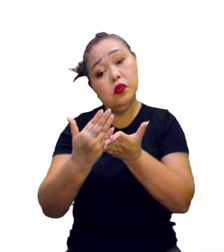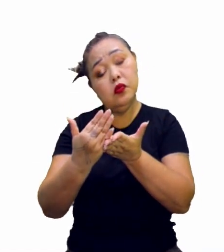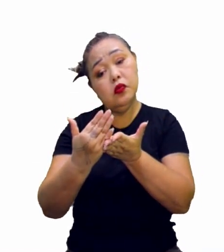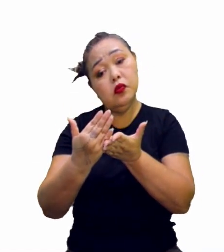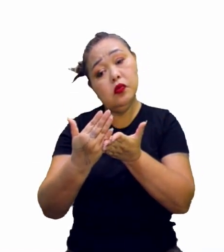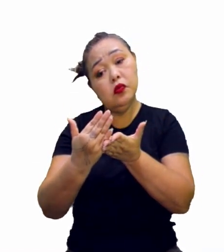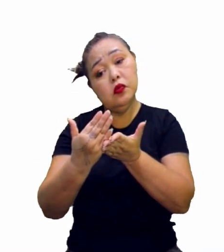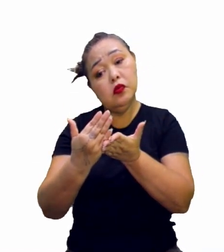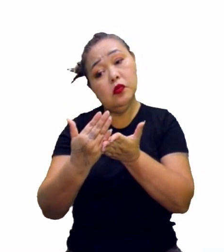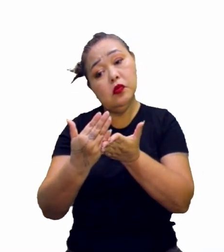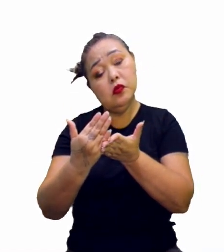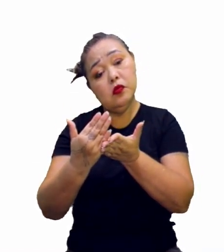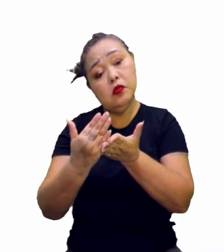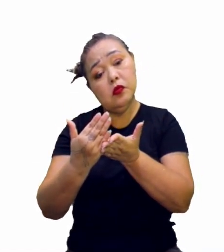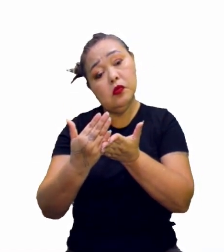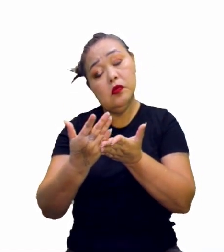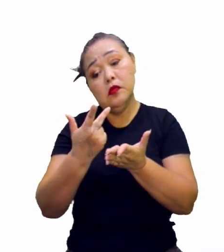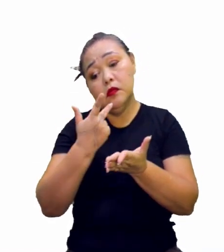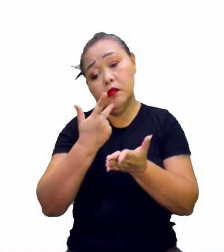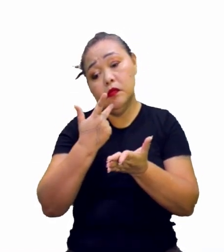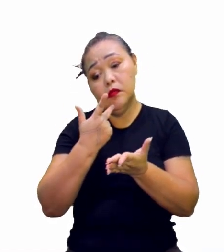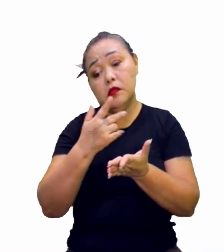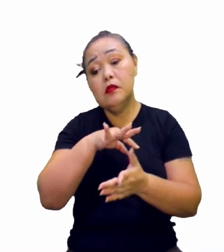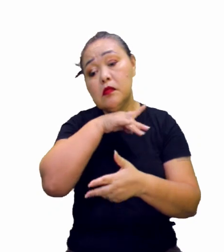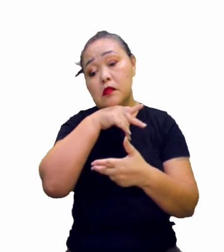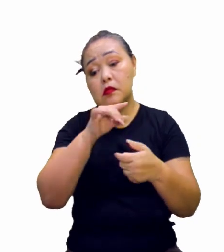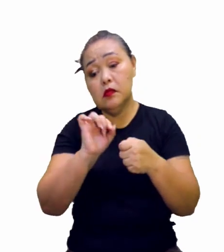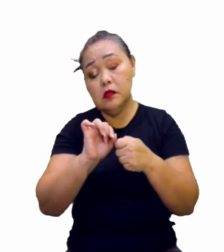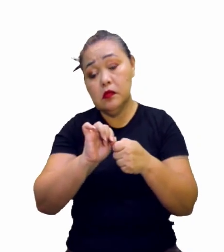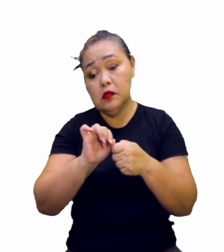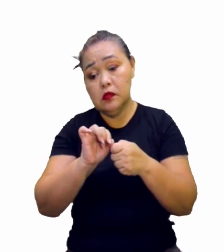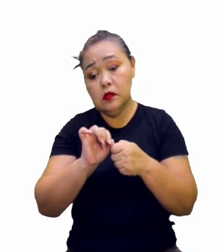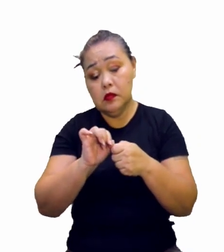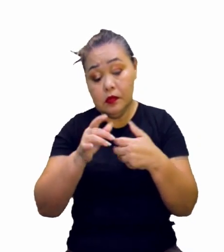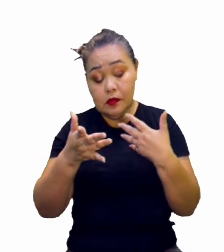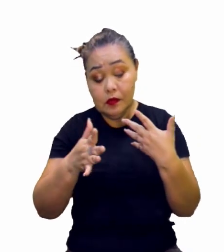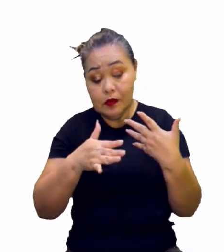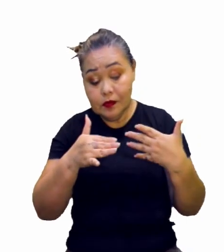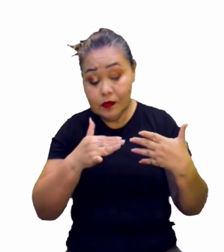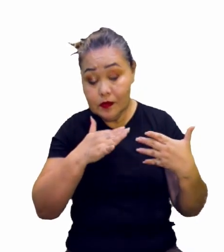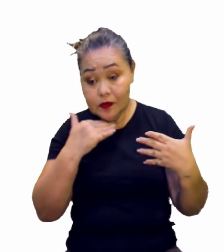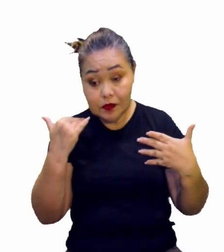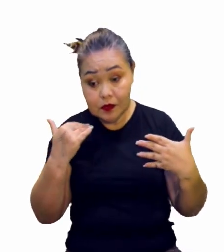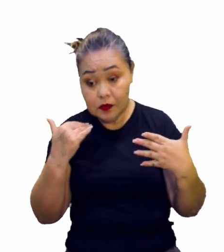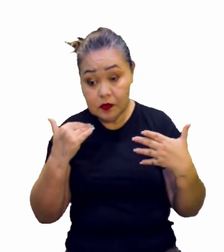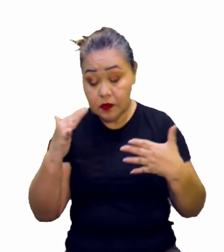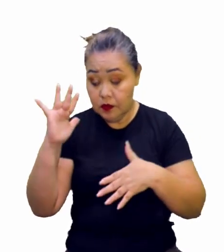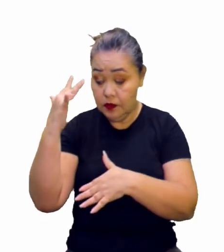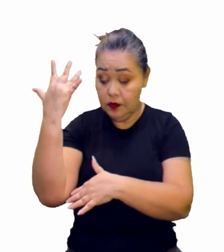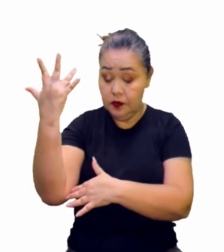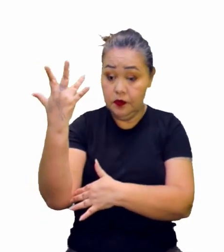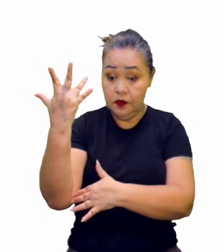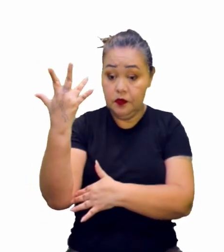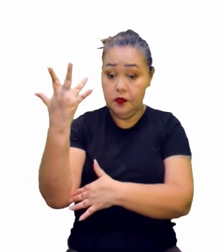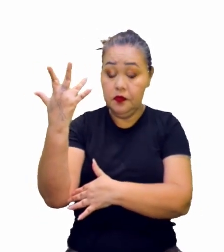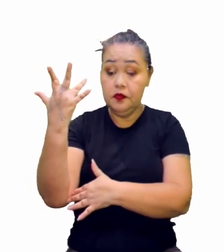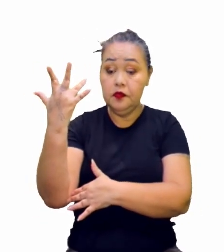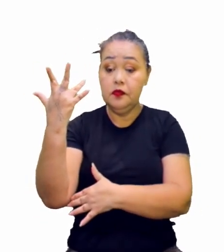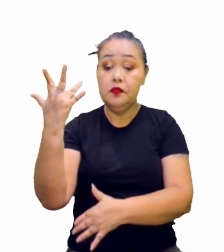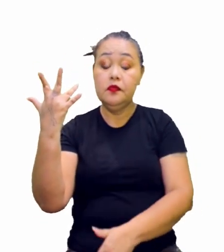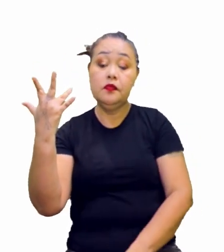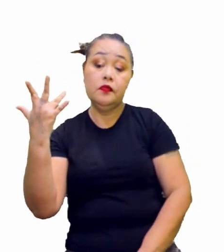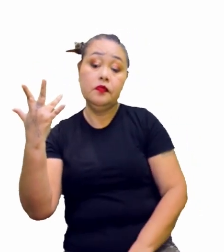Como é que a gente fala quando um animal está prestes um animal morre, uma árvore, de sair a espécie, fica em